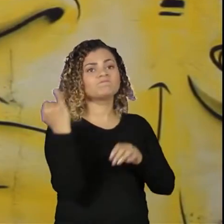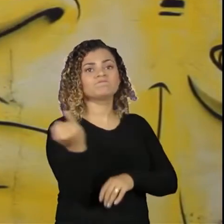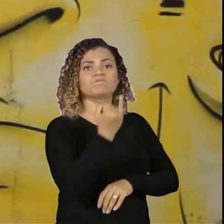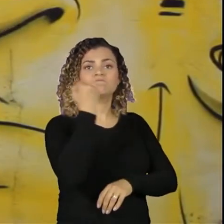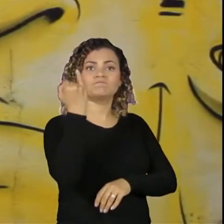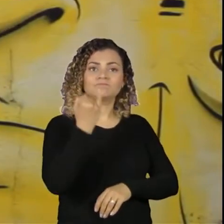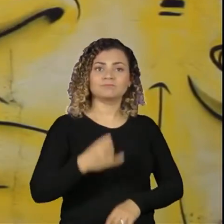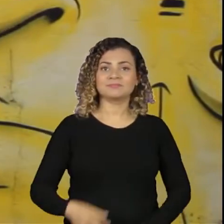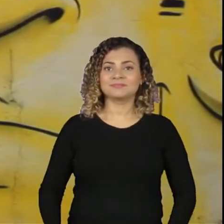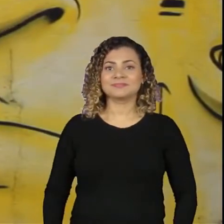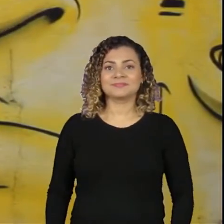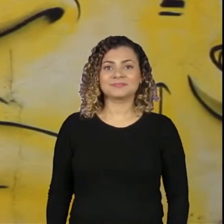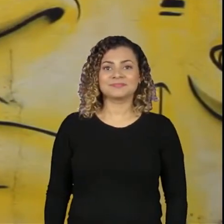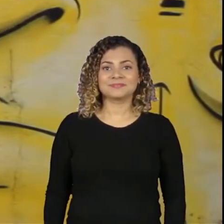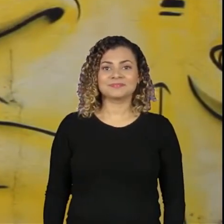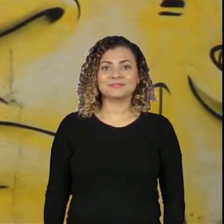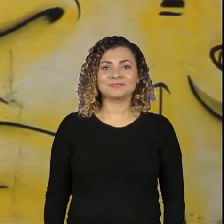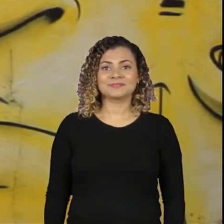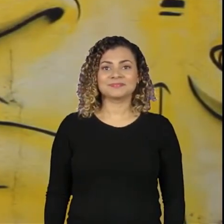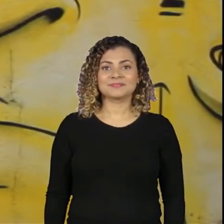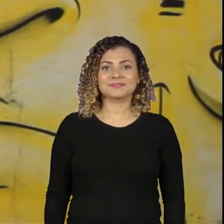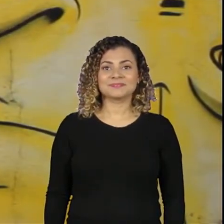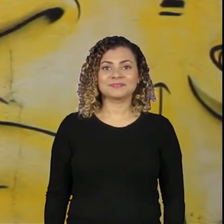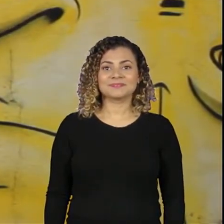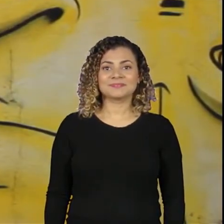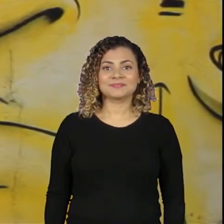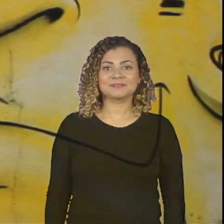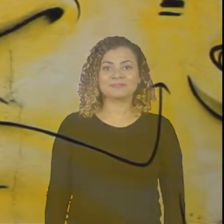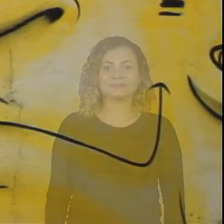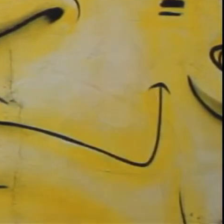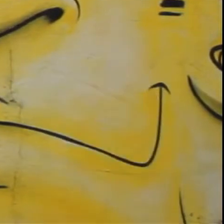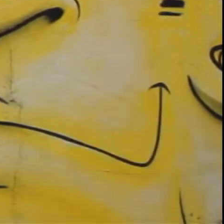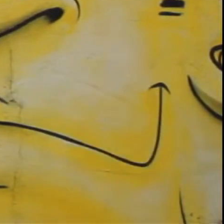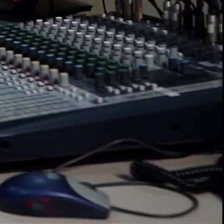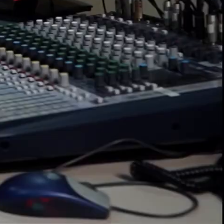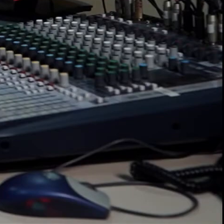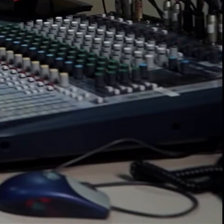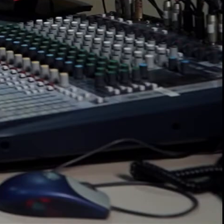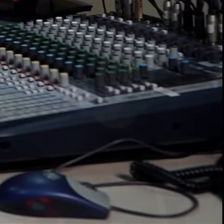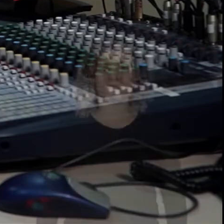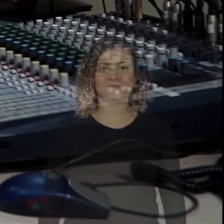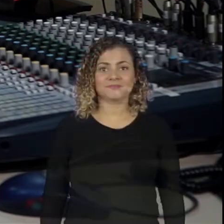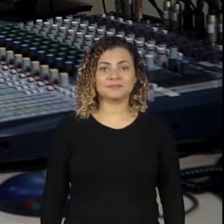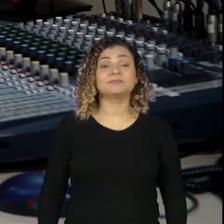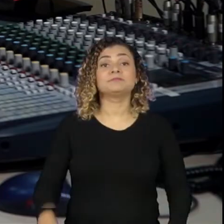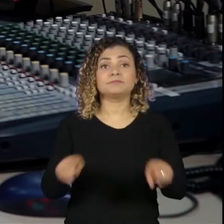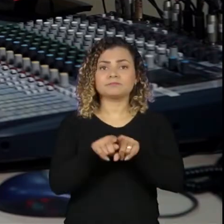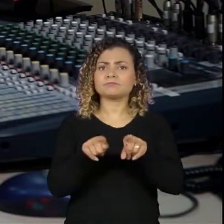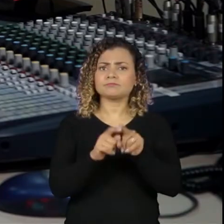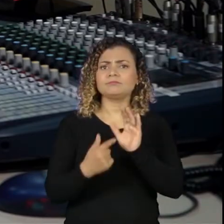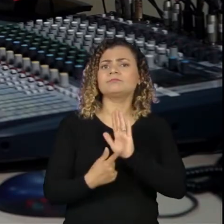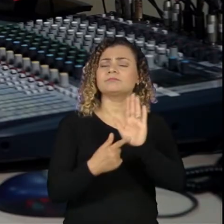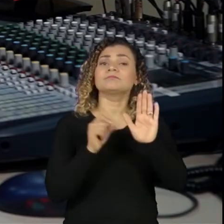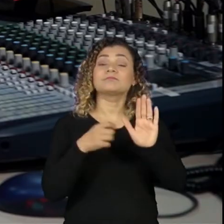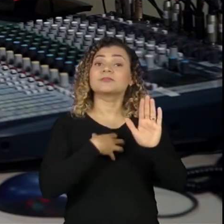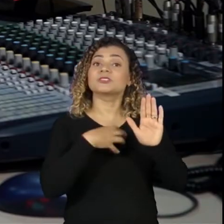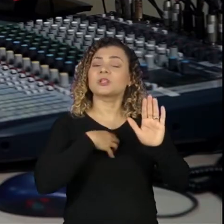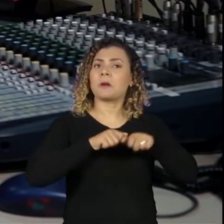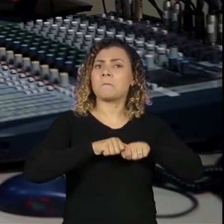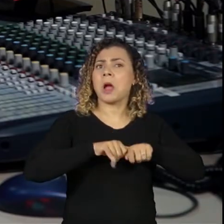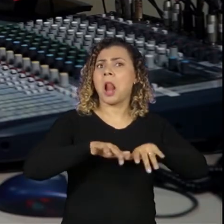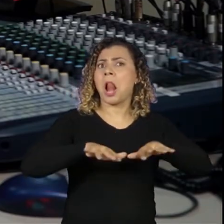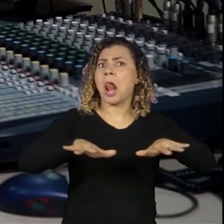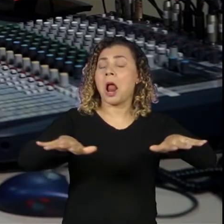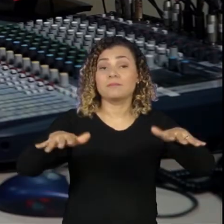hein? Vamos para a TV Cultura. A programação voltada para o hip hop foi positivo para os dois lados, para 105 e para o